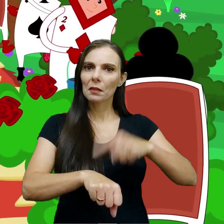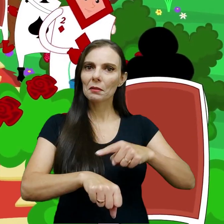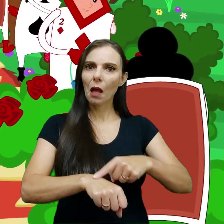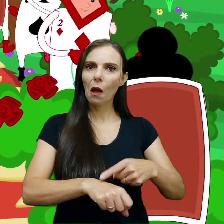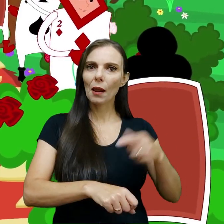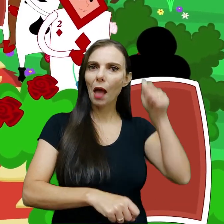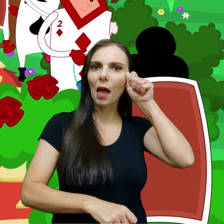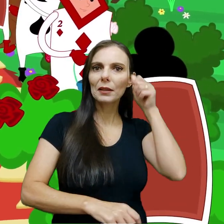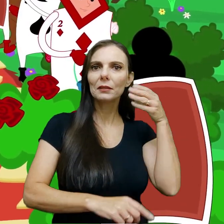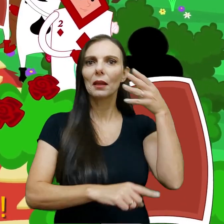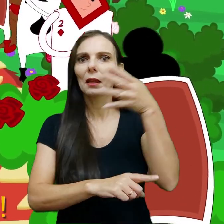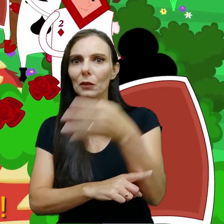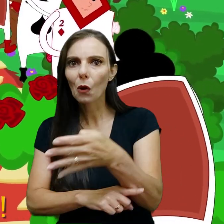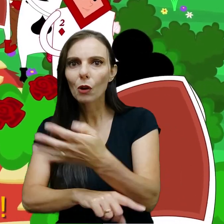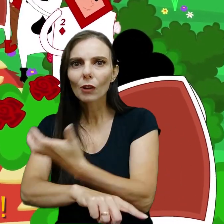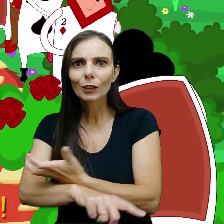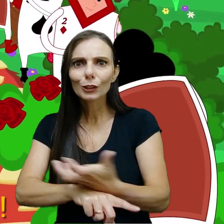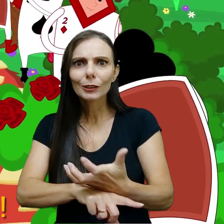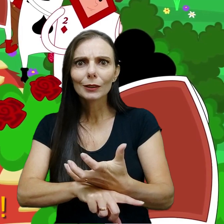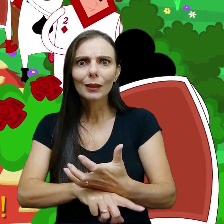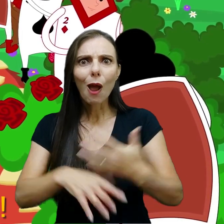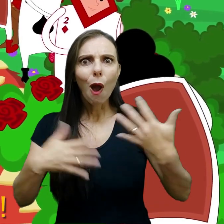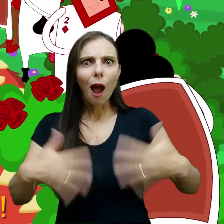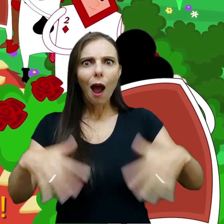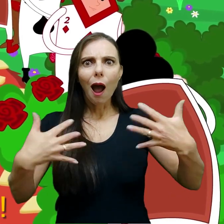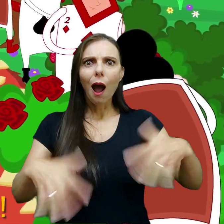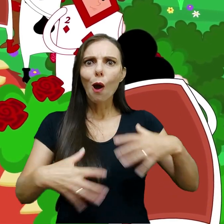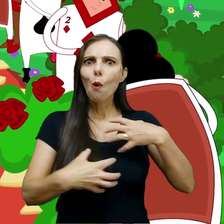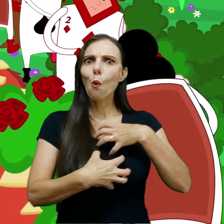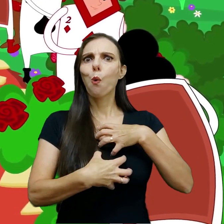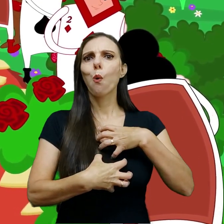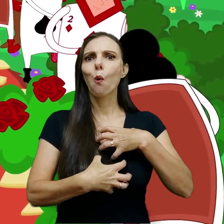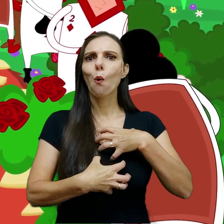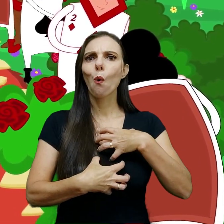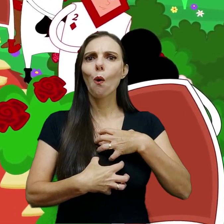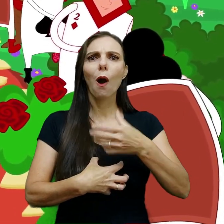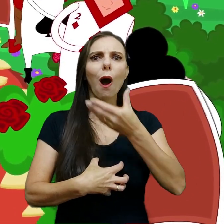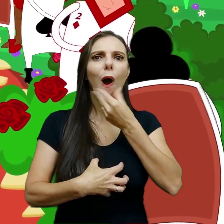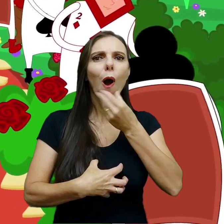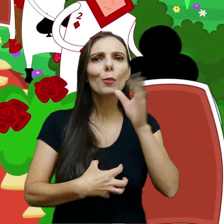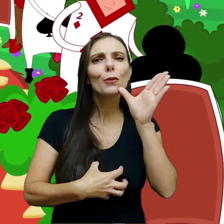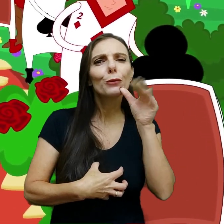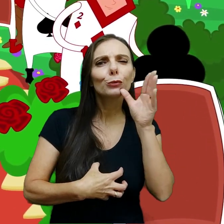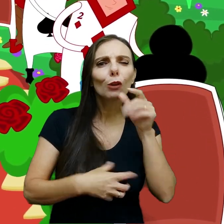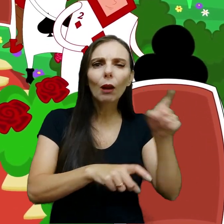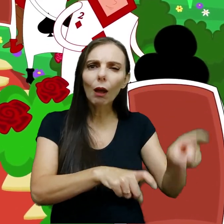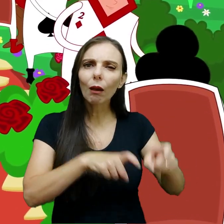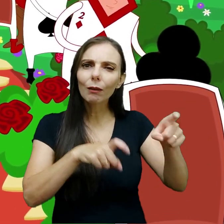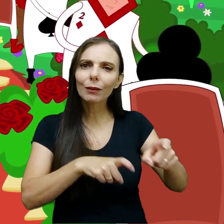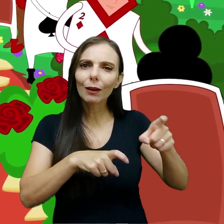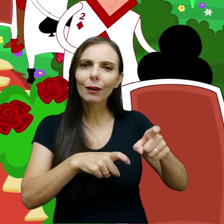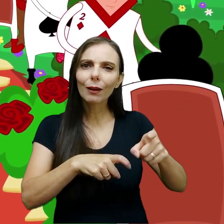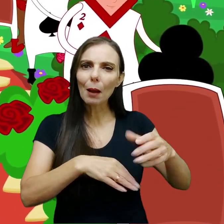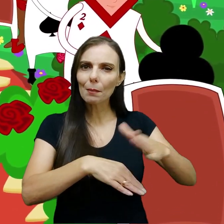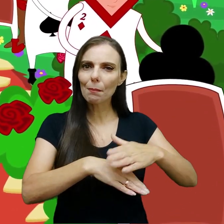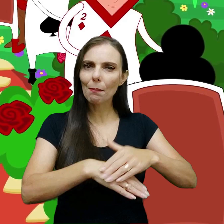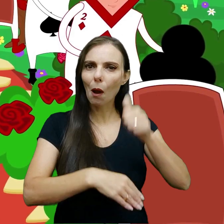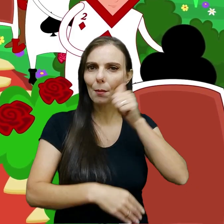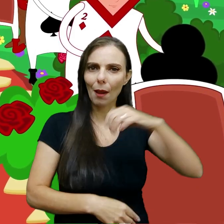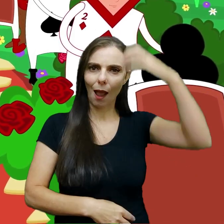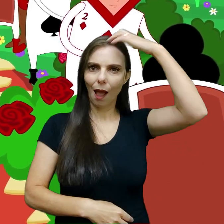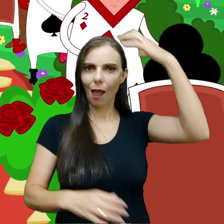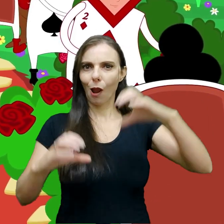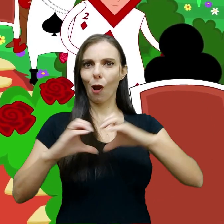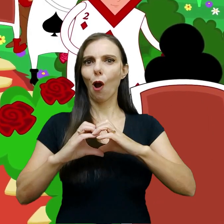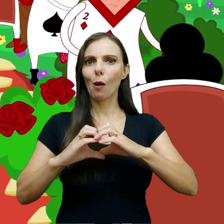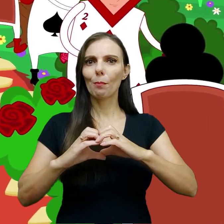Ao entrar no jardim, Alice ficou muito surpresa. Os jardineiros da Rainha de Copas estavam pintando